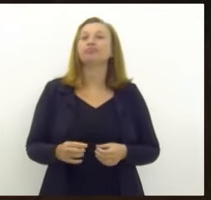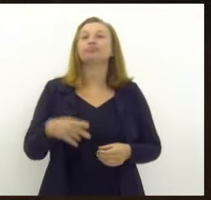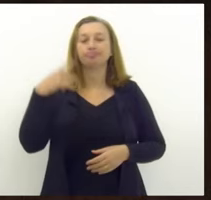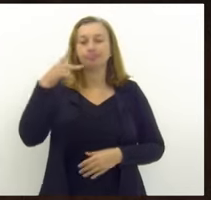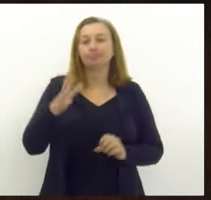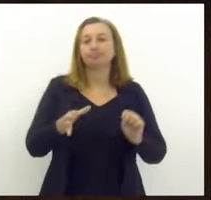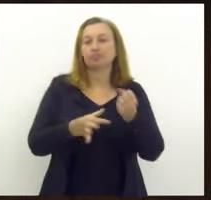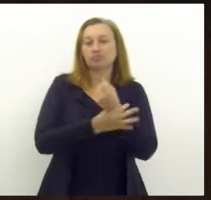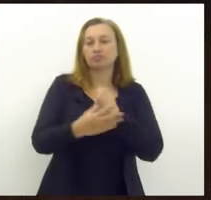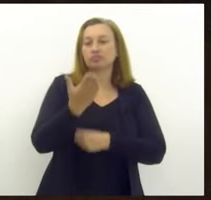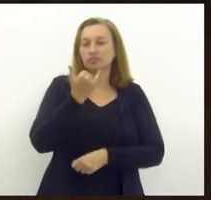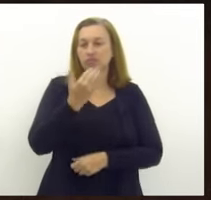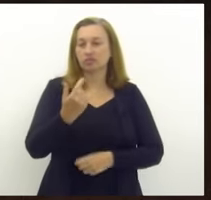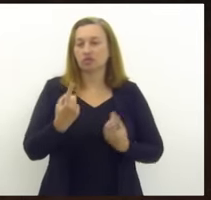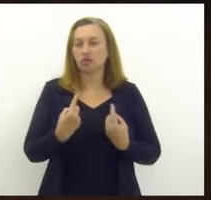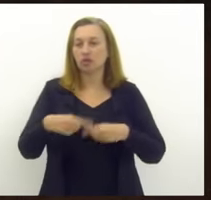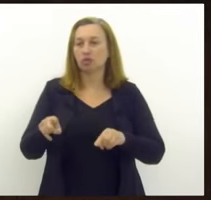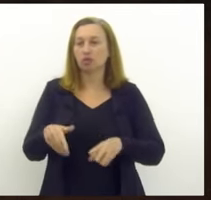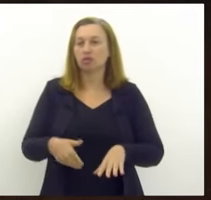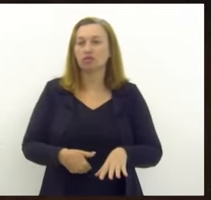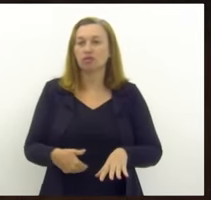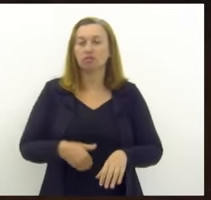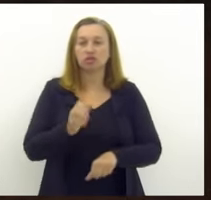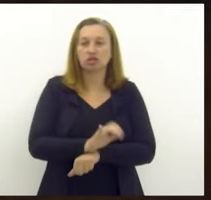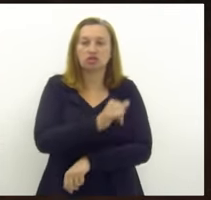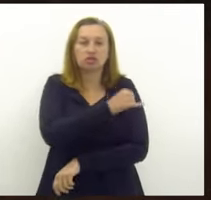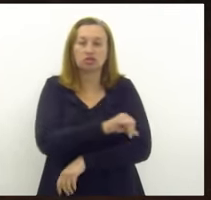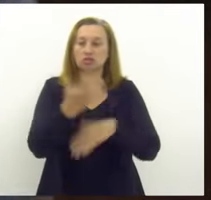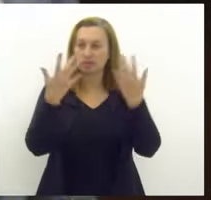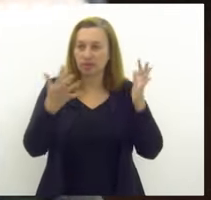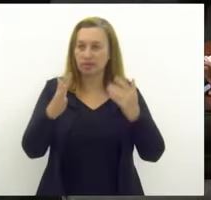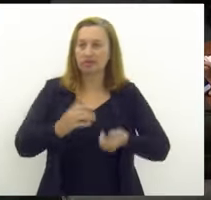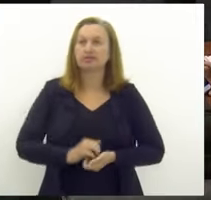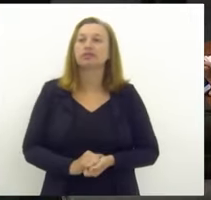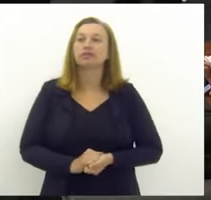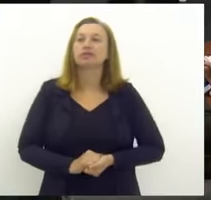segurança alimentar e combater a fome no estado do Rio de Janeiro